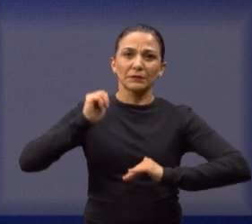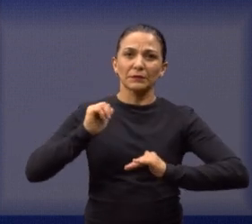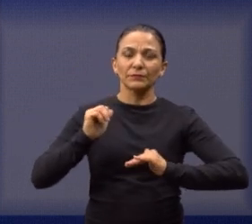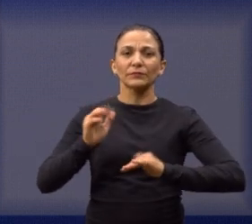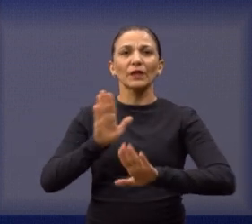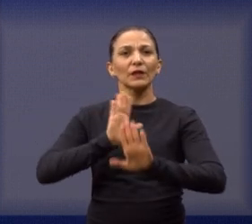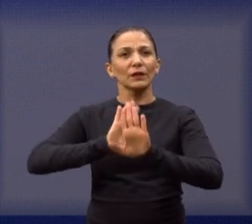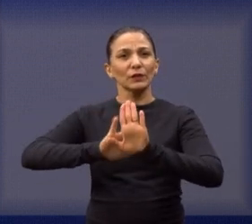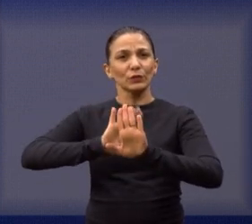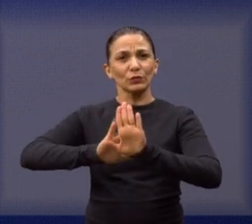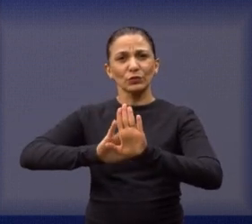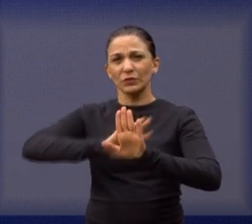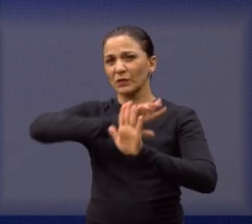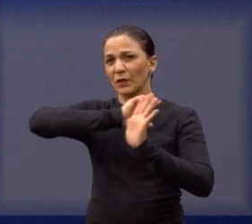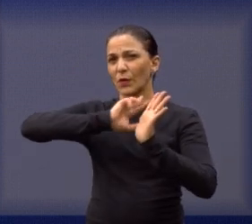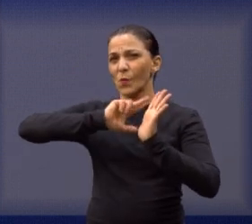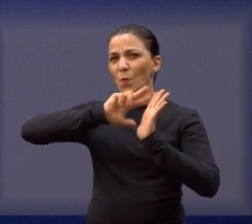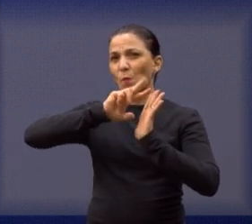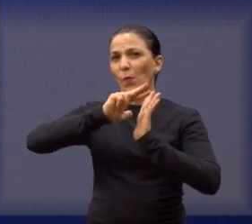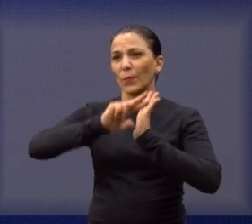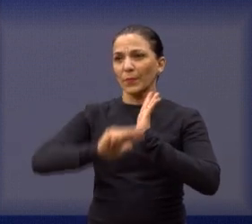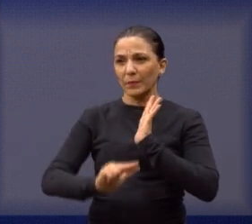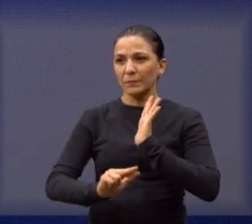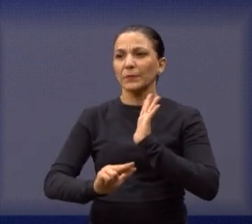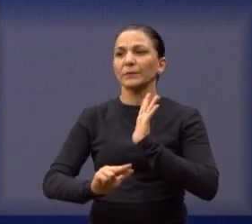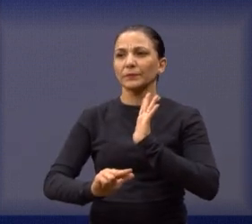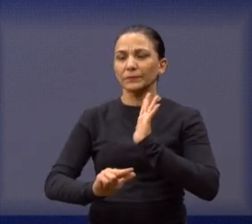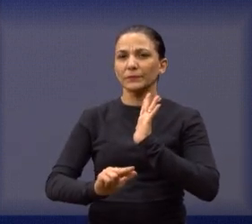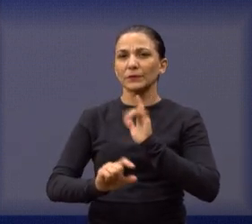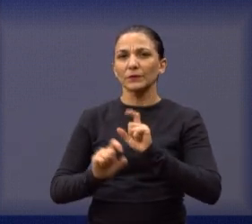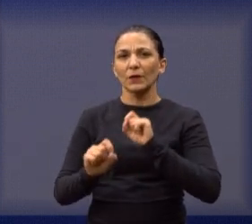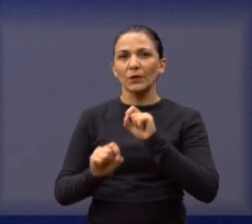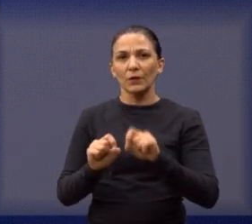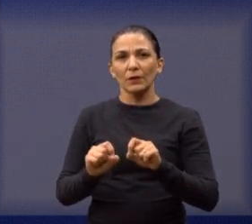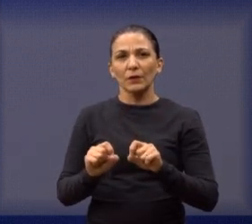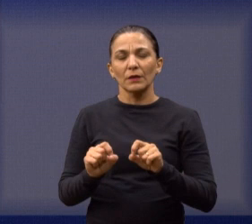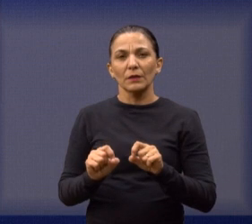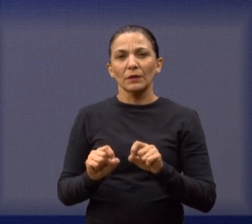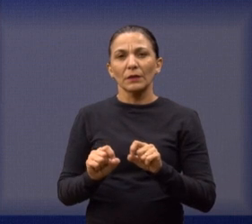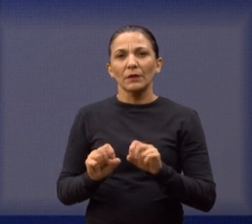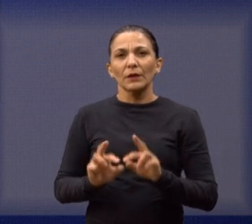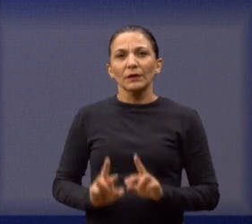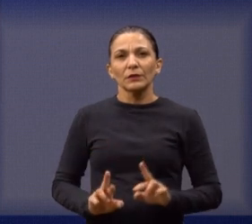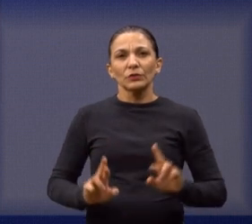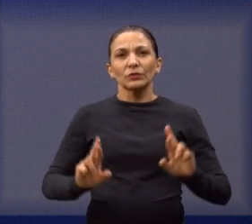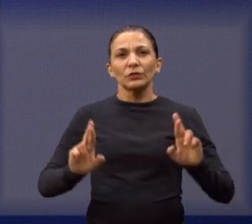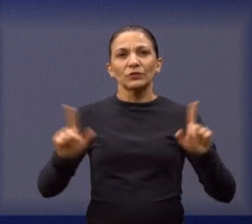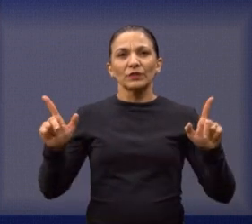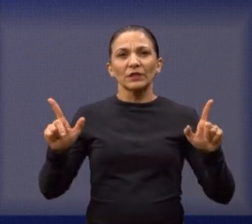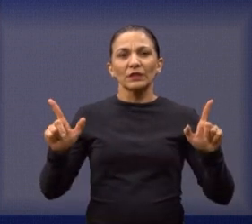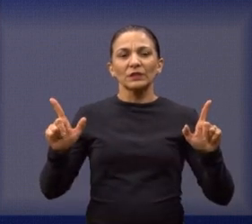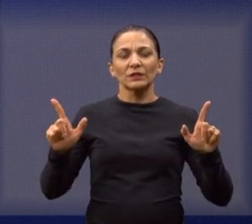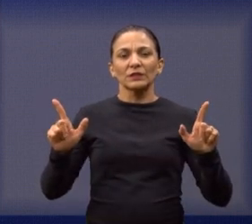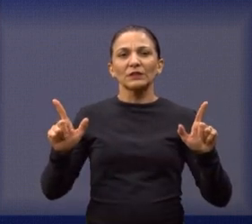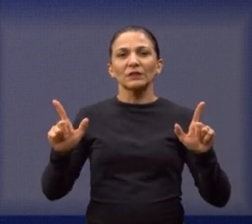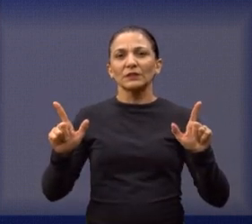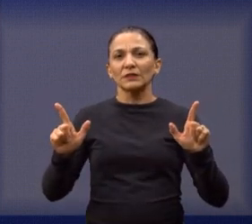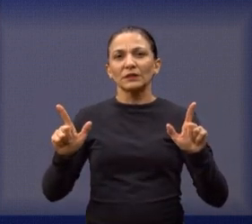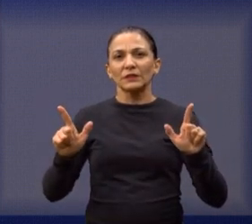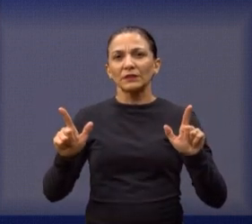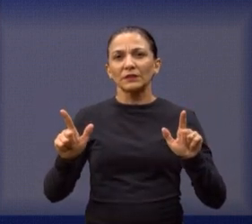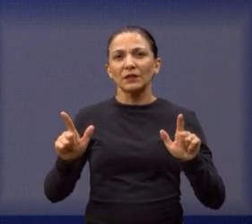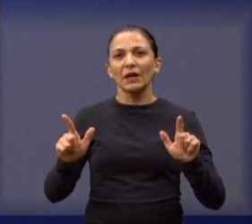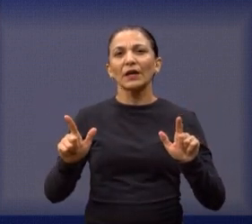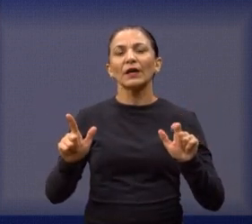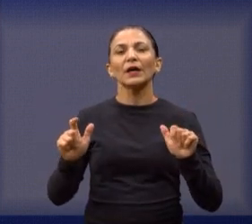ideologias das mais distintas deixando toda e qualquer diferença de lado para